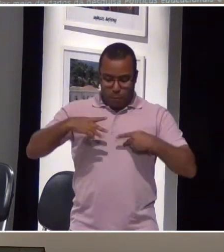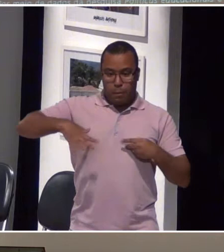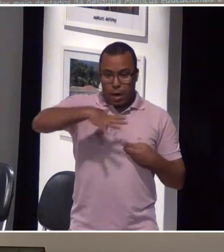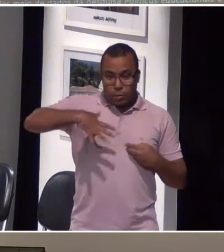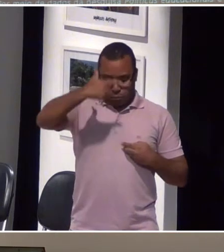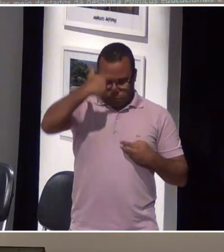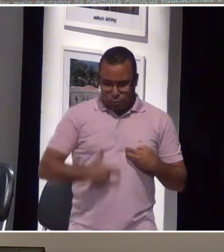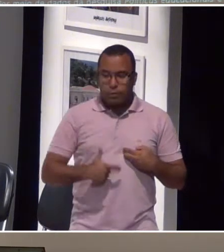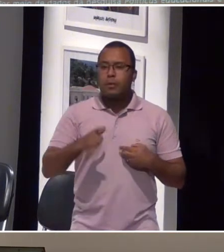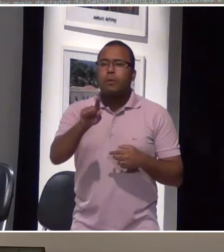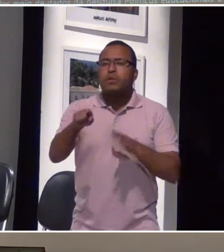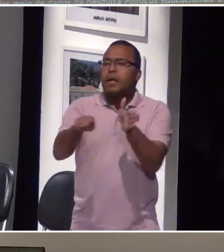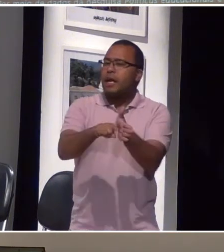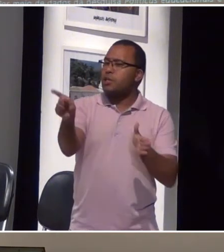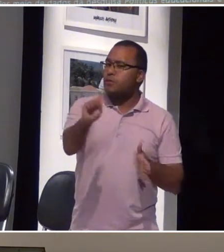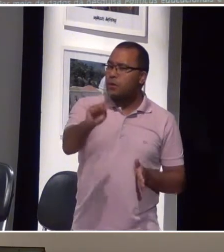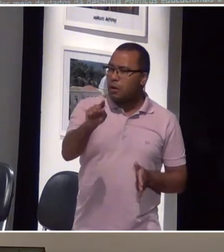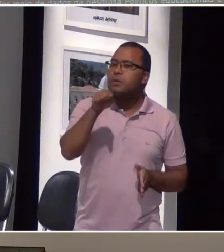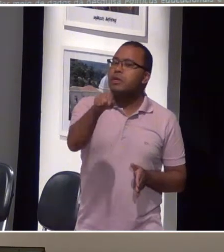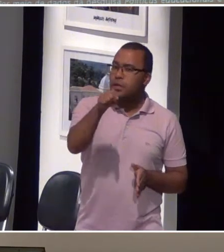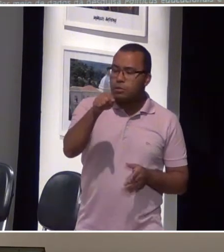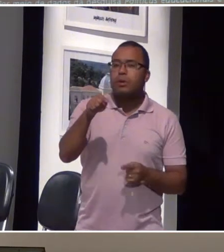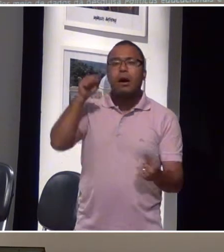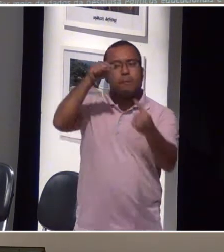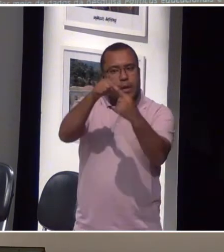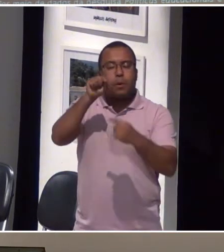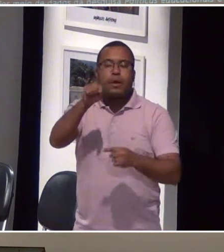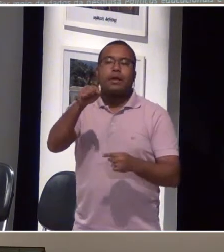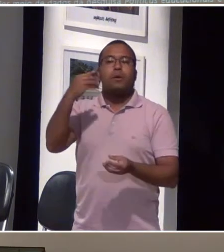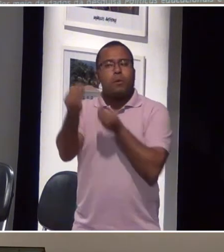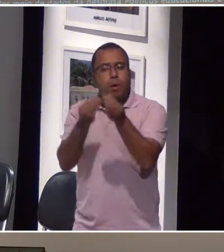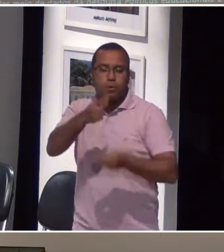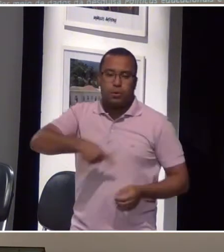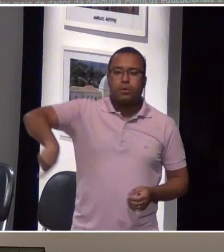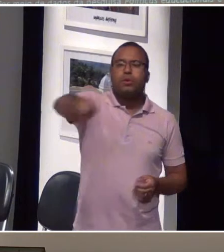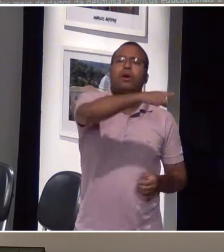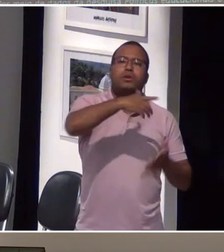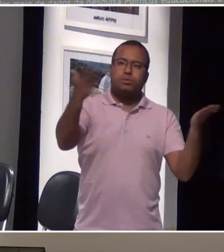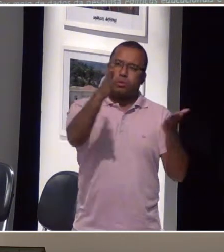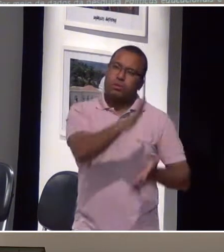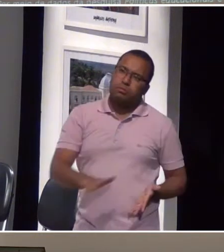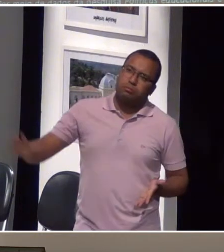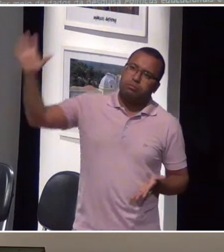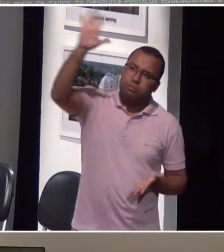E isso não tem nada de negativo, isso simplesmente faz parte de uma lógica de todos nós hoje.